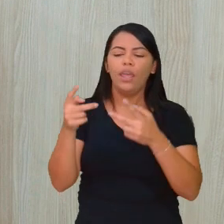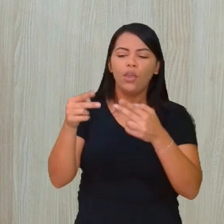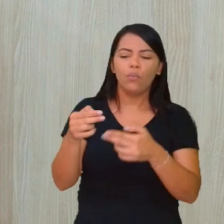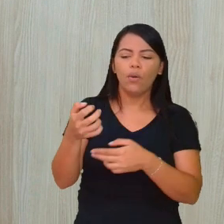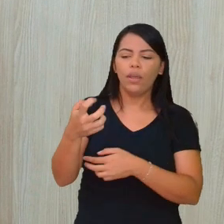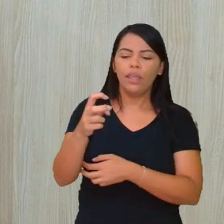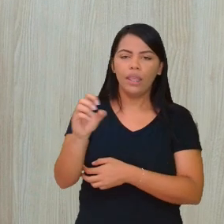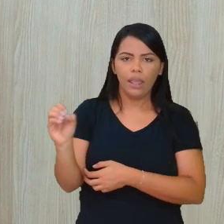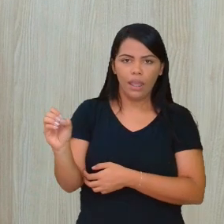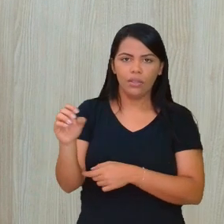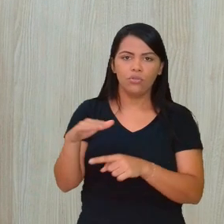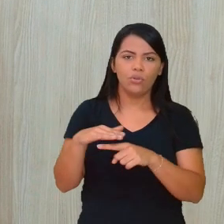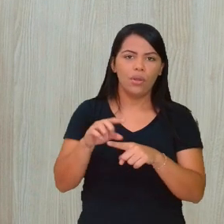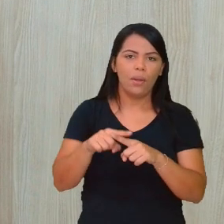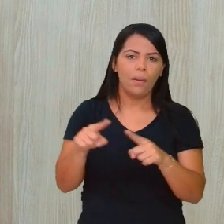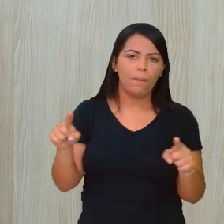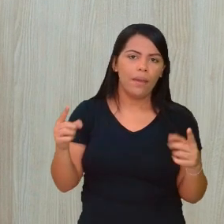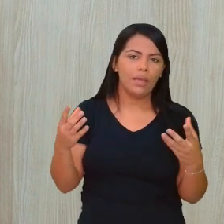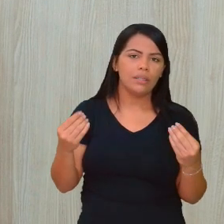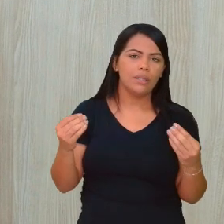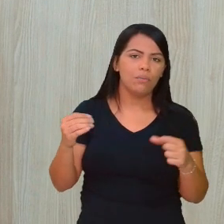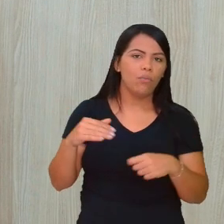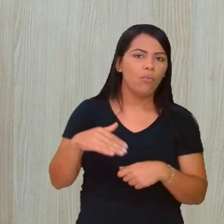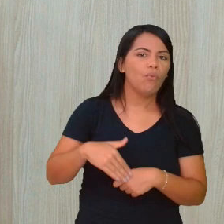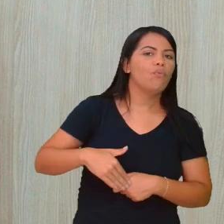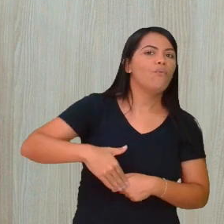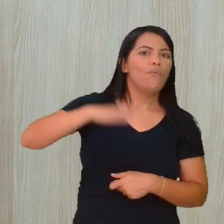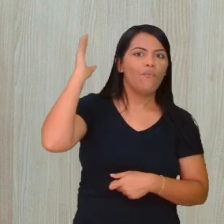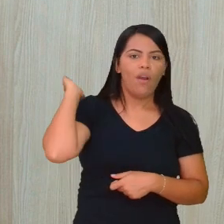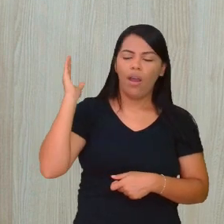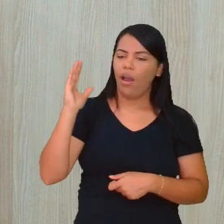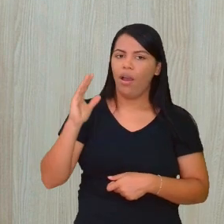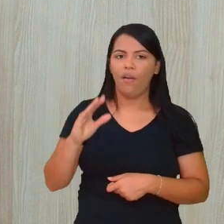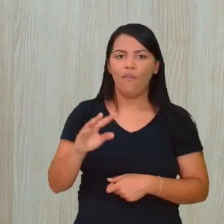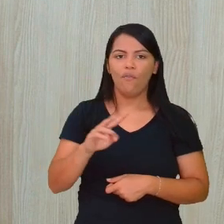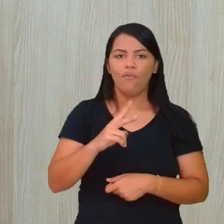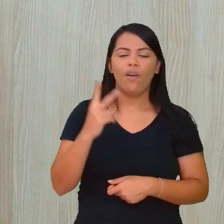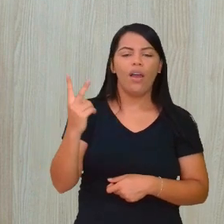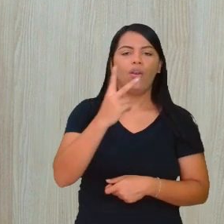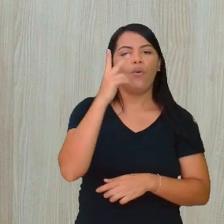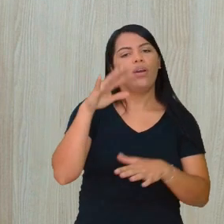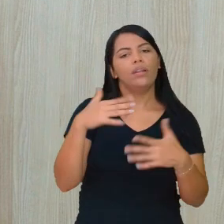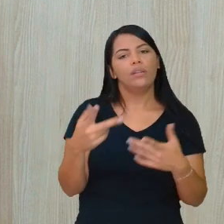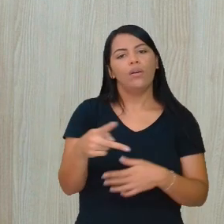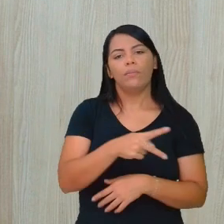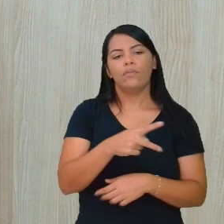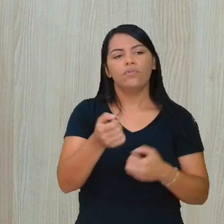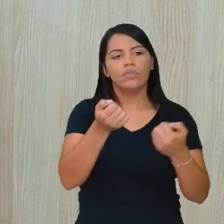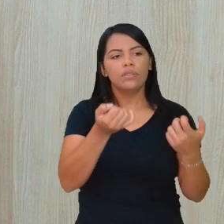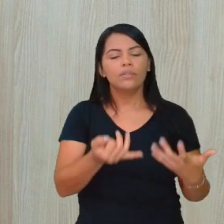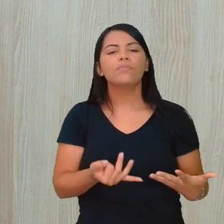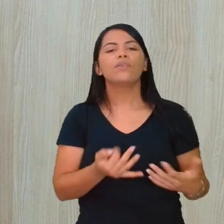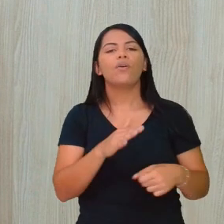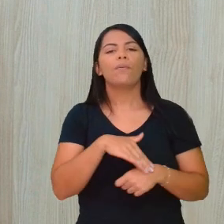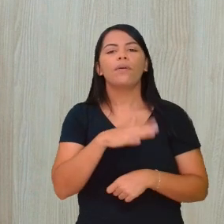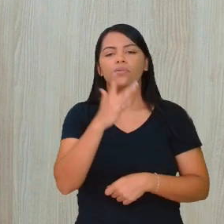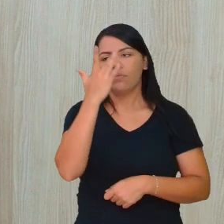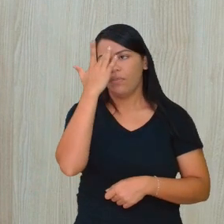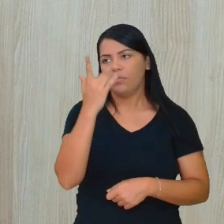500 lá. Mas vai dar muito alto o valor. É por isso que a professora colocou de uma maneira de observação. Aí fica mais fácil vocês visualizar,